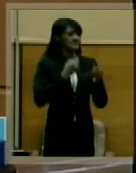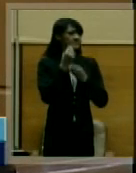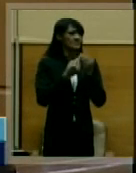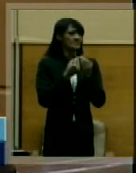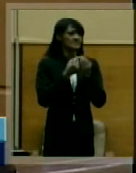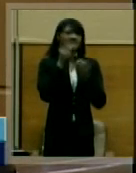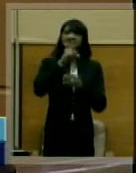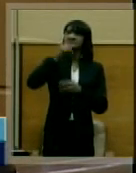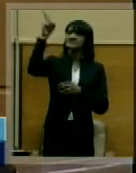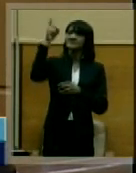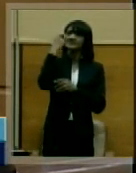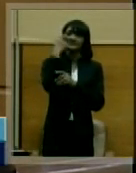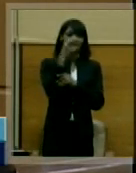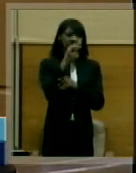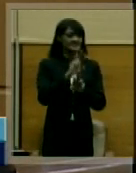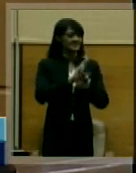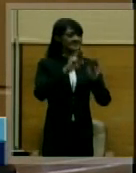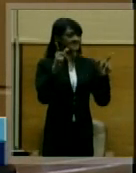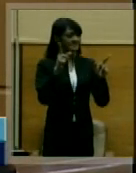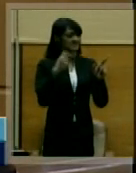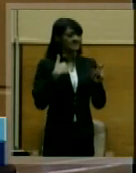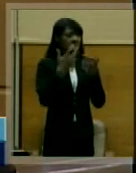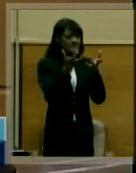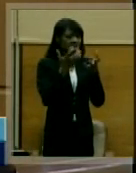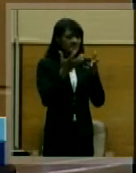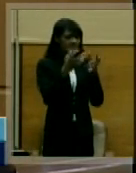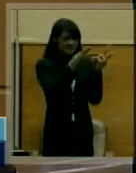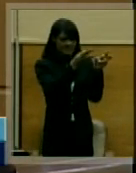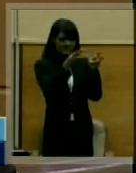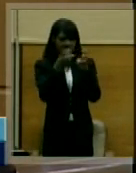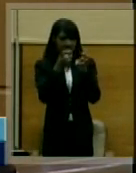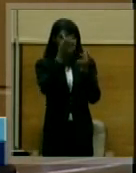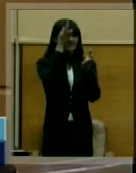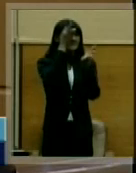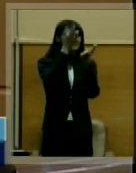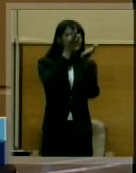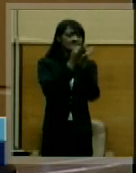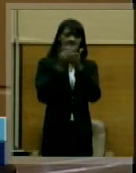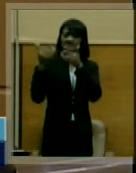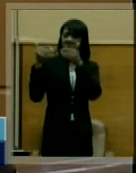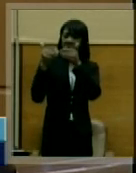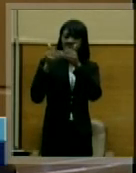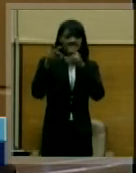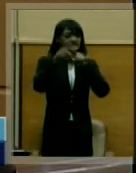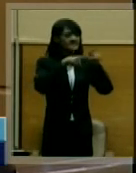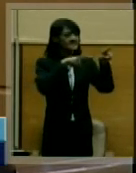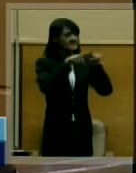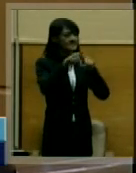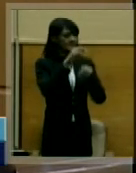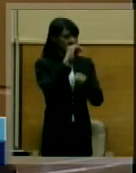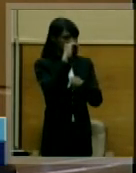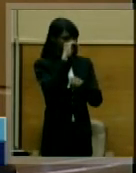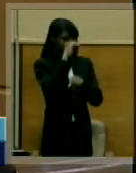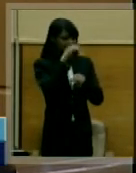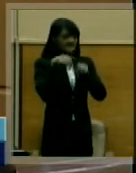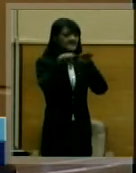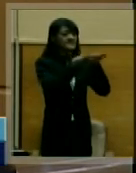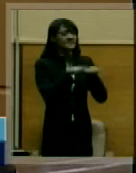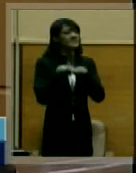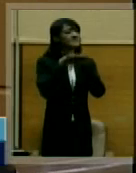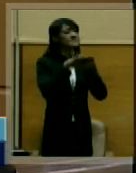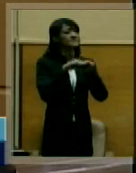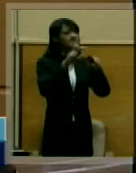o homem? Prefiro então enxergar a todos como manda a fé, como irmãos, como iguais. Afinal, bem